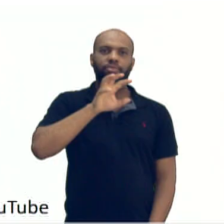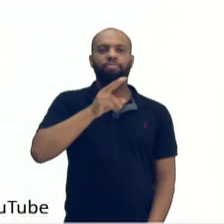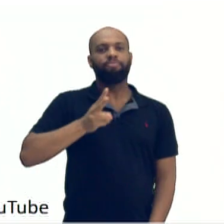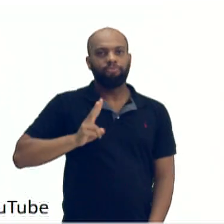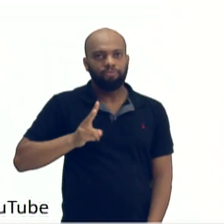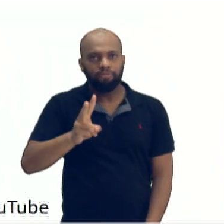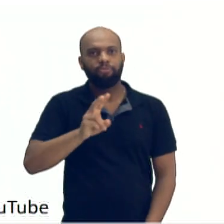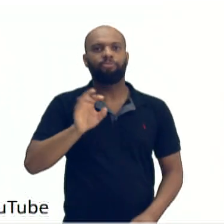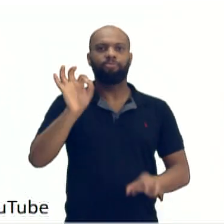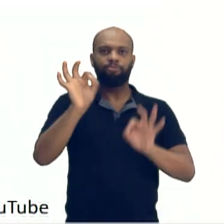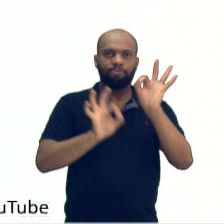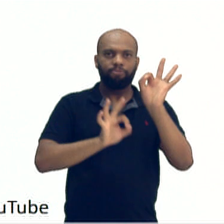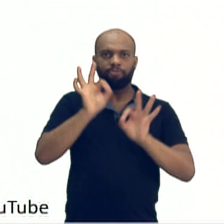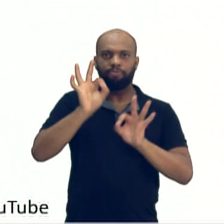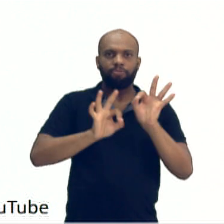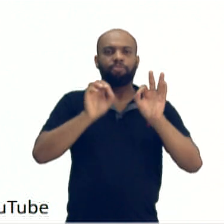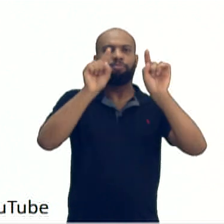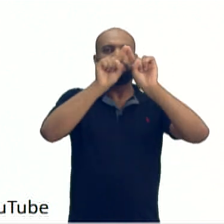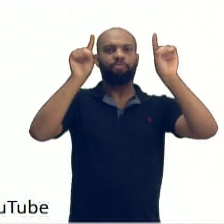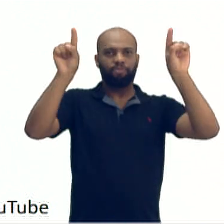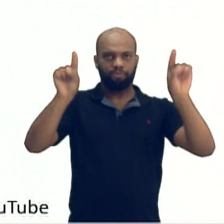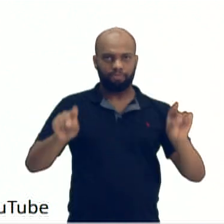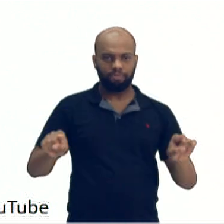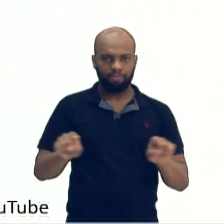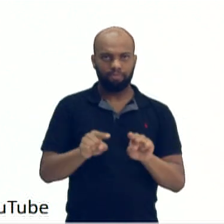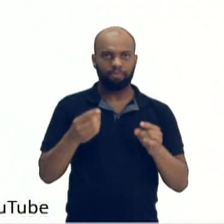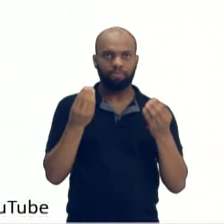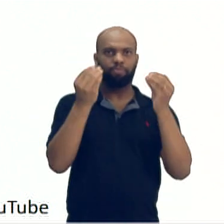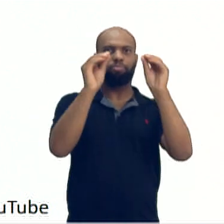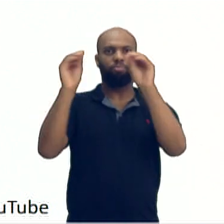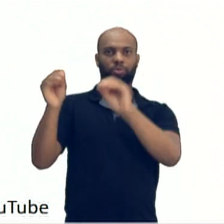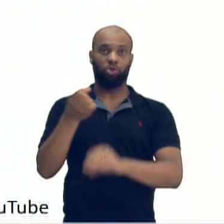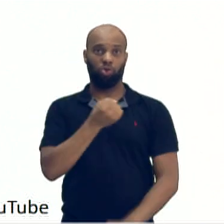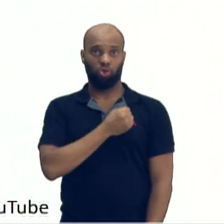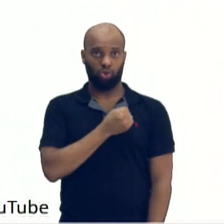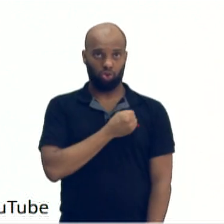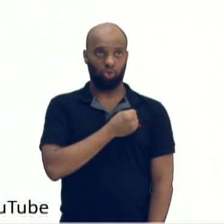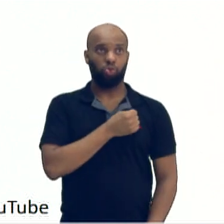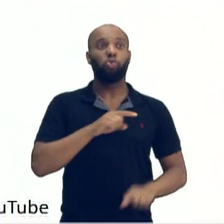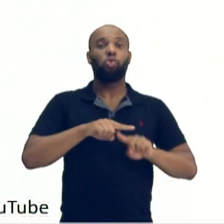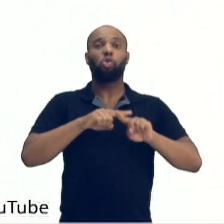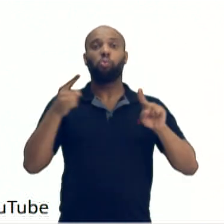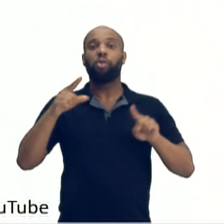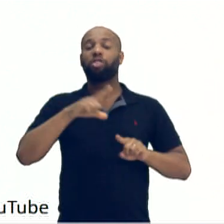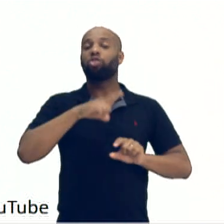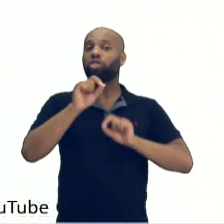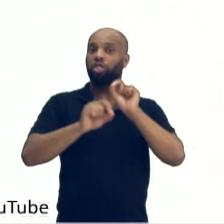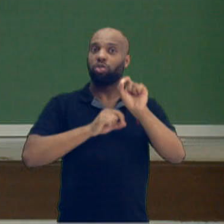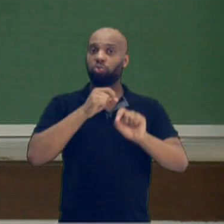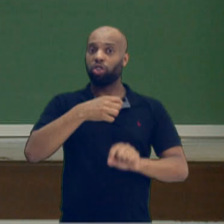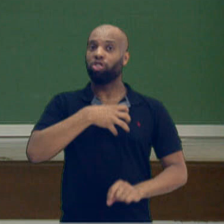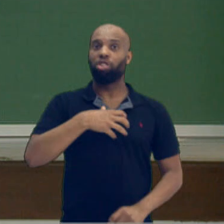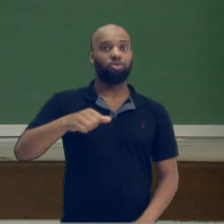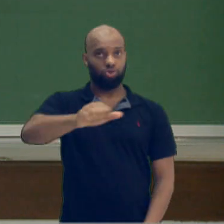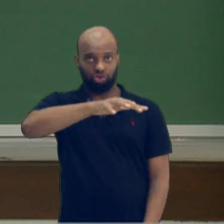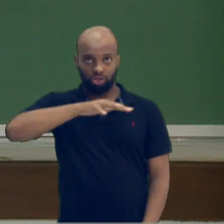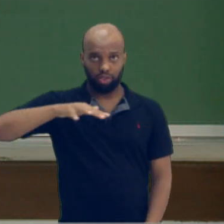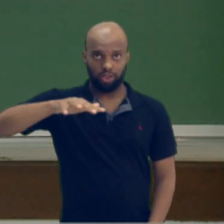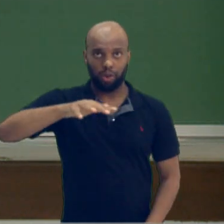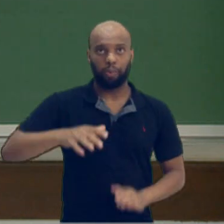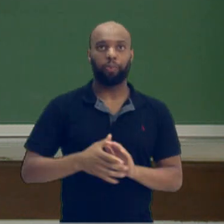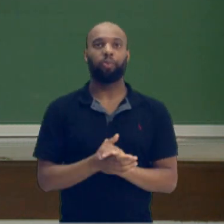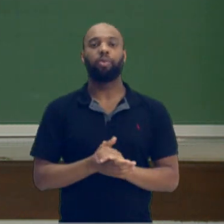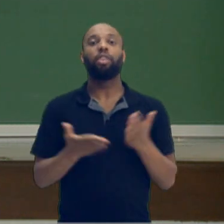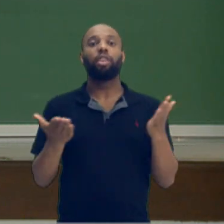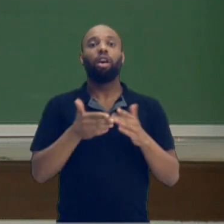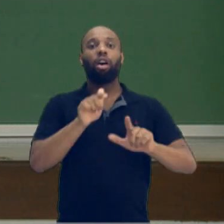gente consegue montar toda a nossa matriz numérica. Lembrando que a gente saiu da nossa matriz genérica, tá certo? E na